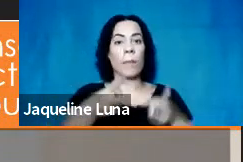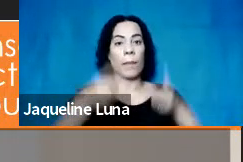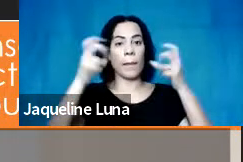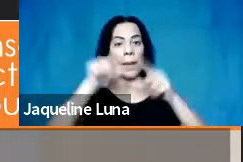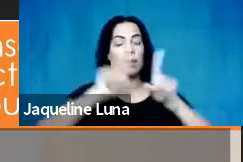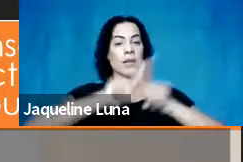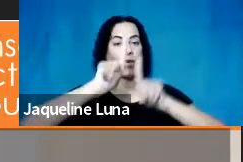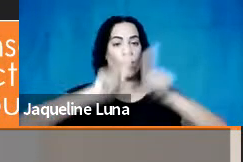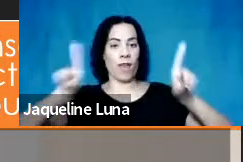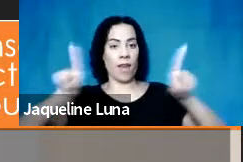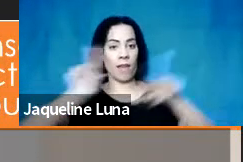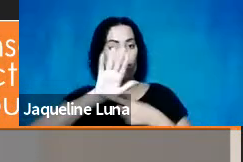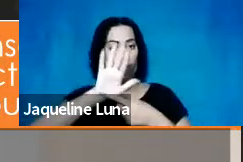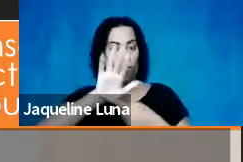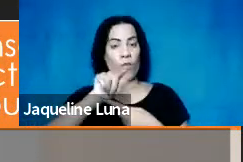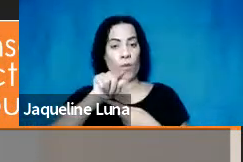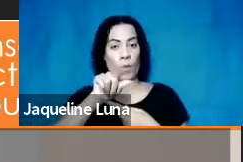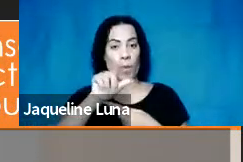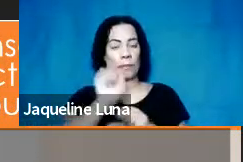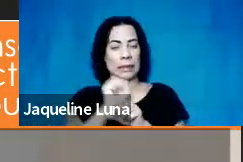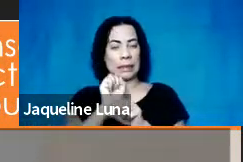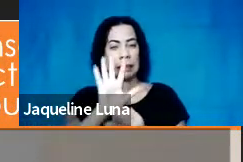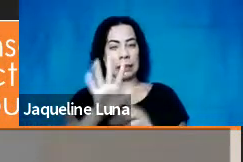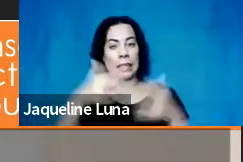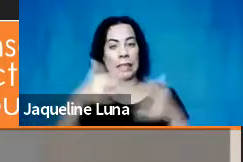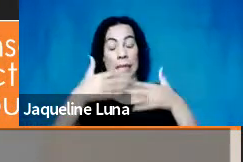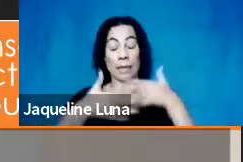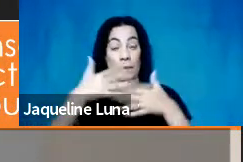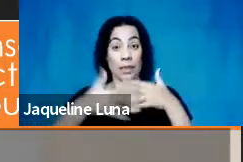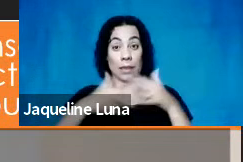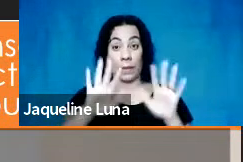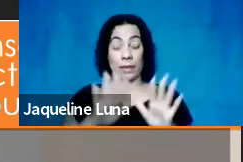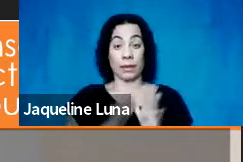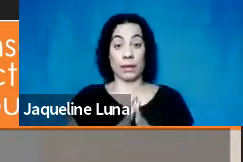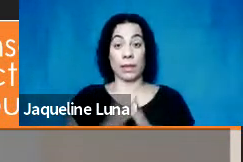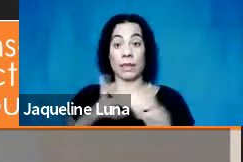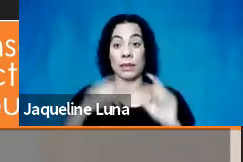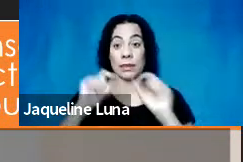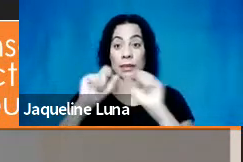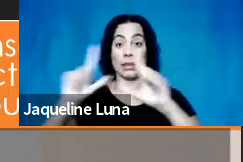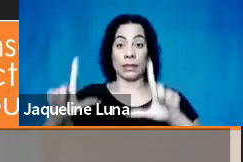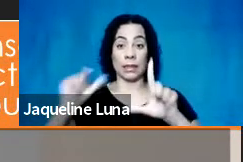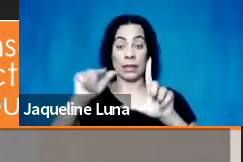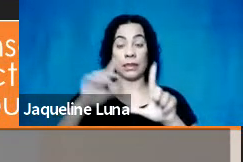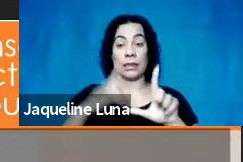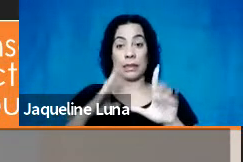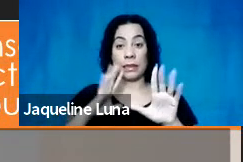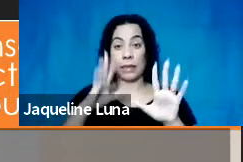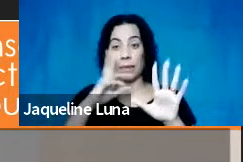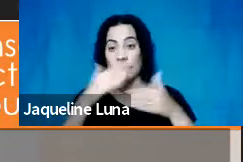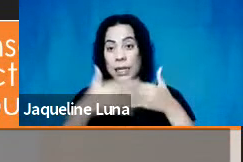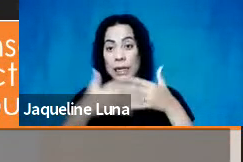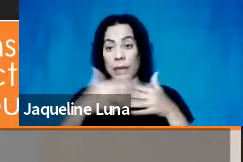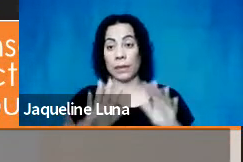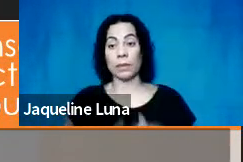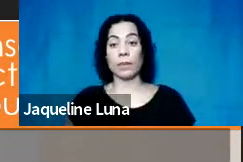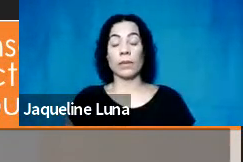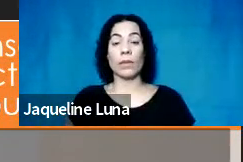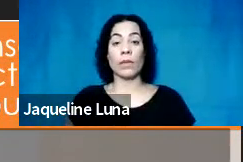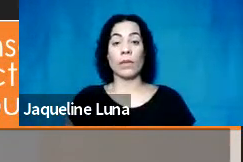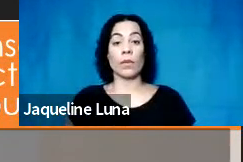nesse gráfico, era aí que está me atrapalhando, aqui tem uma coisinha que está meio que atrapalhando.